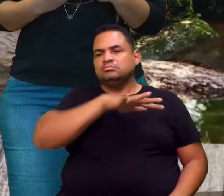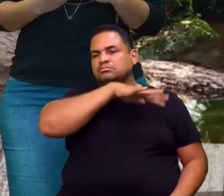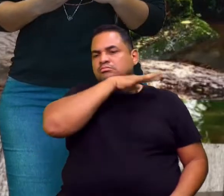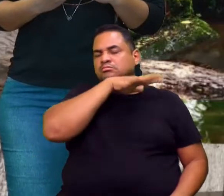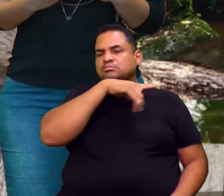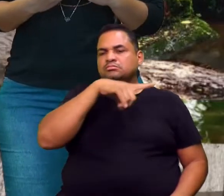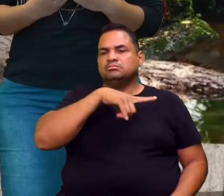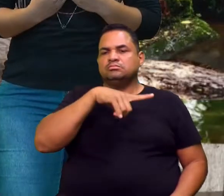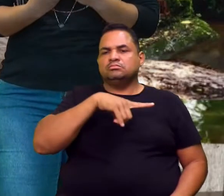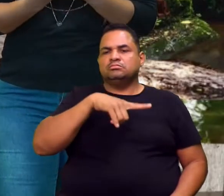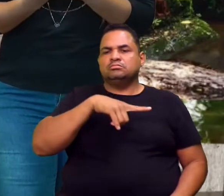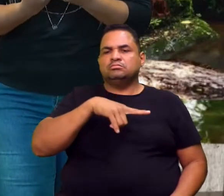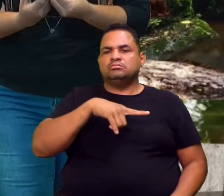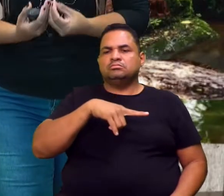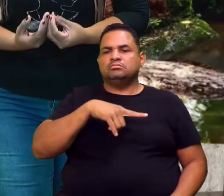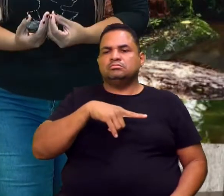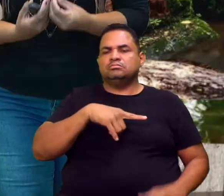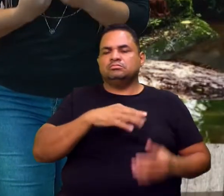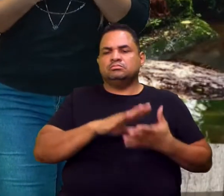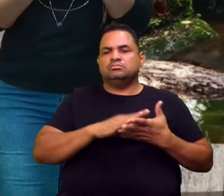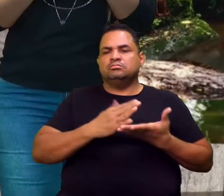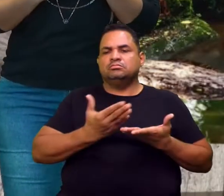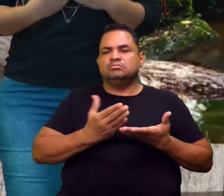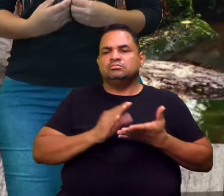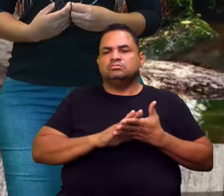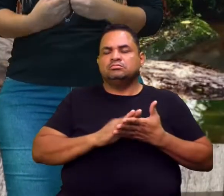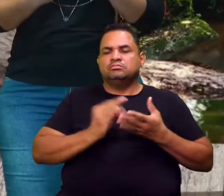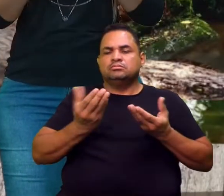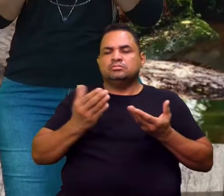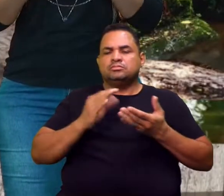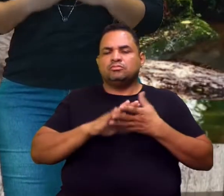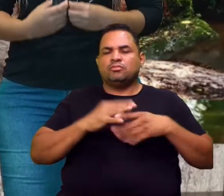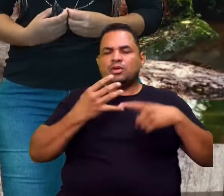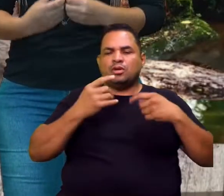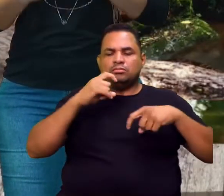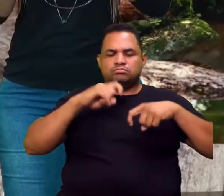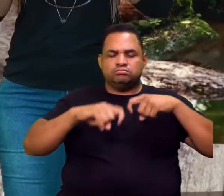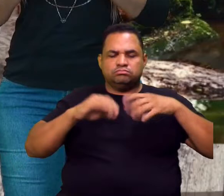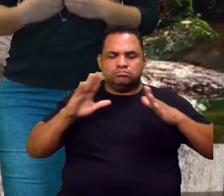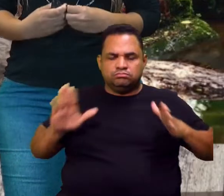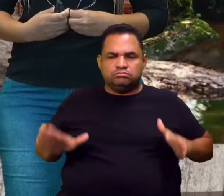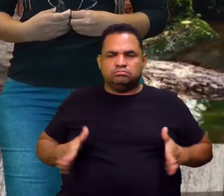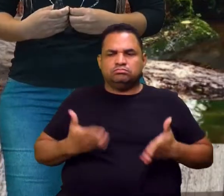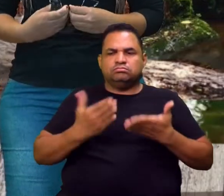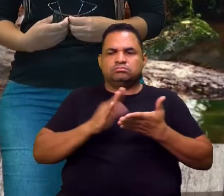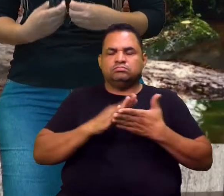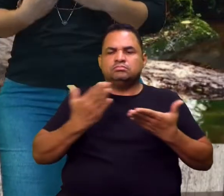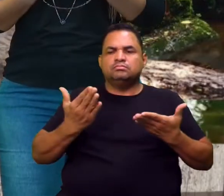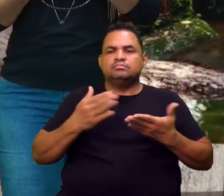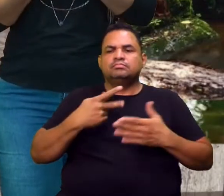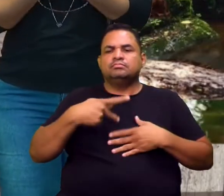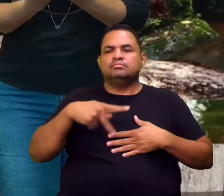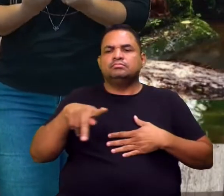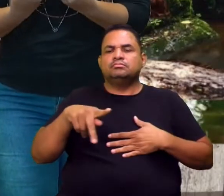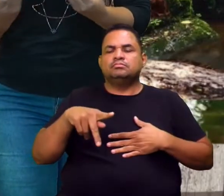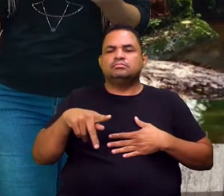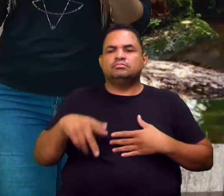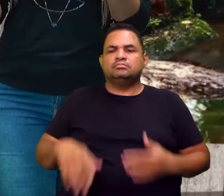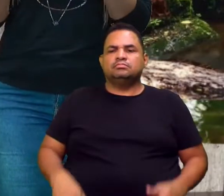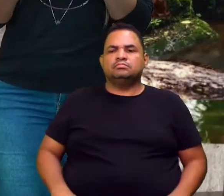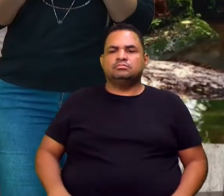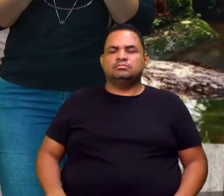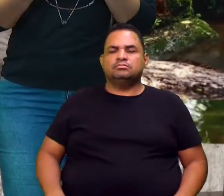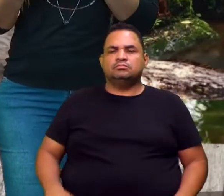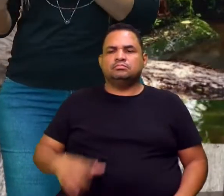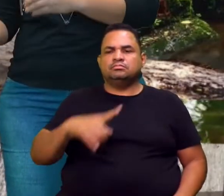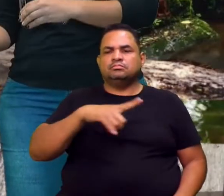ter, então, órgãos genitais sendo ativados, estimulados, excitados para que haja